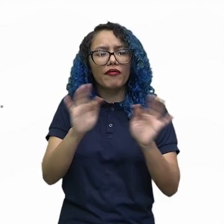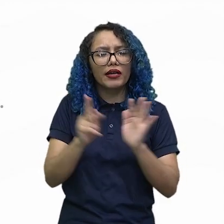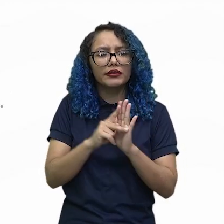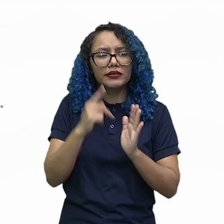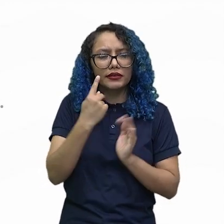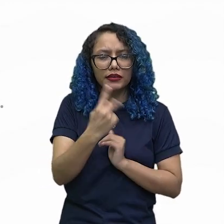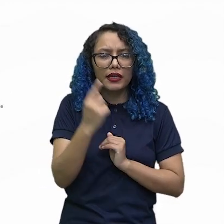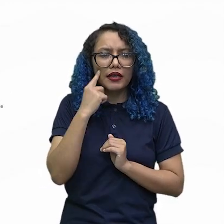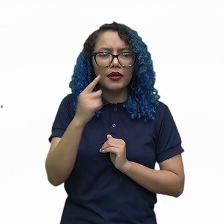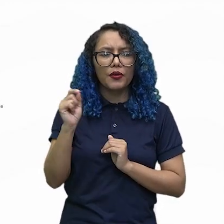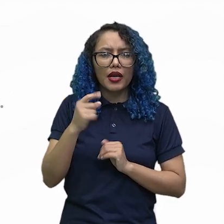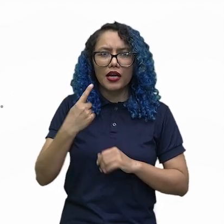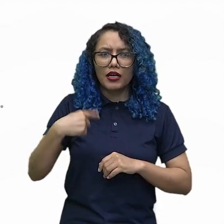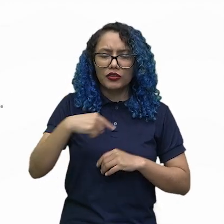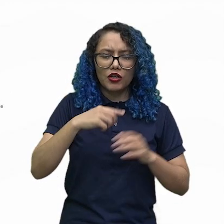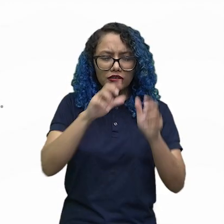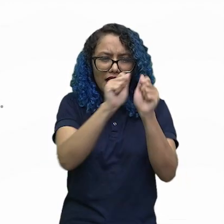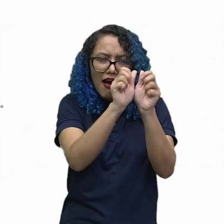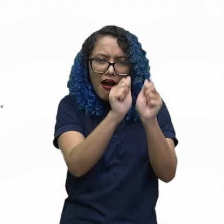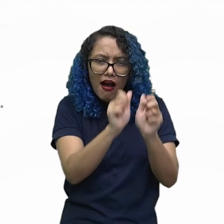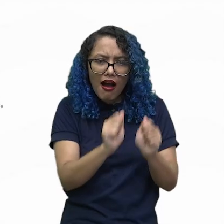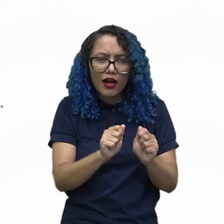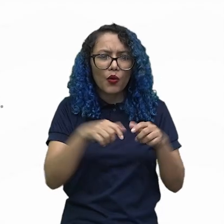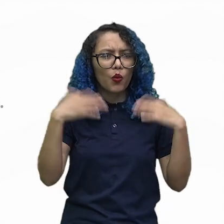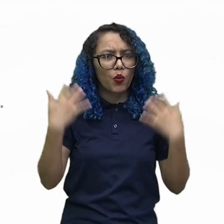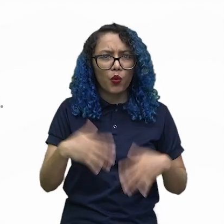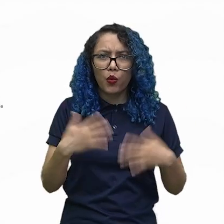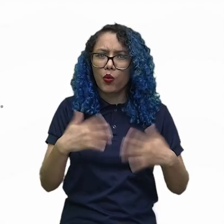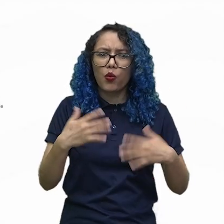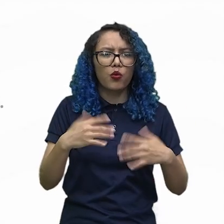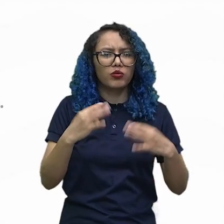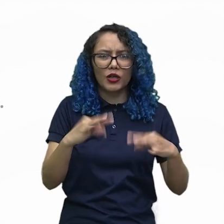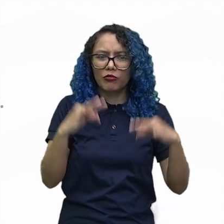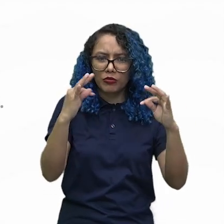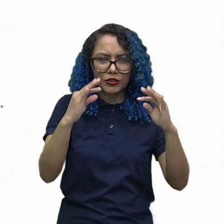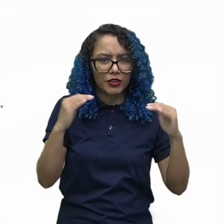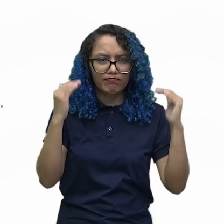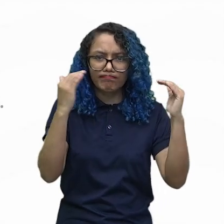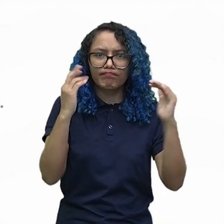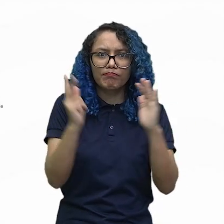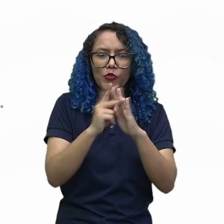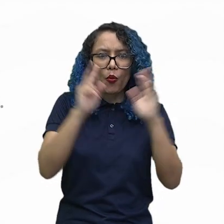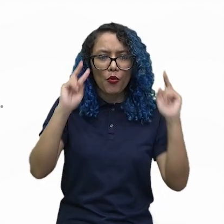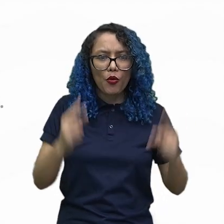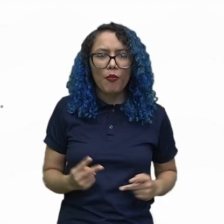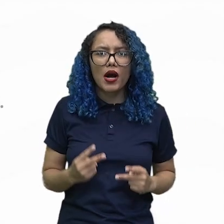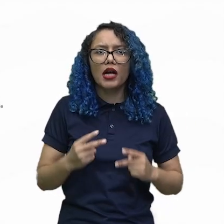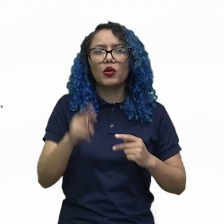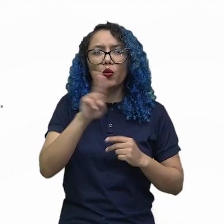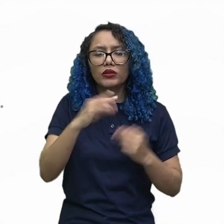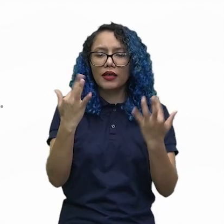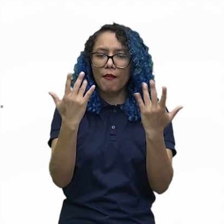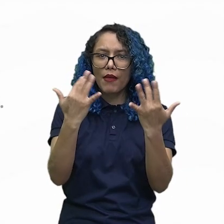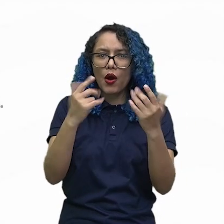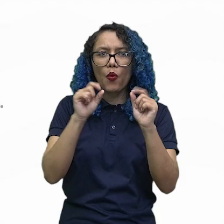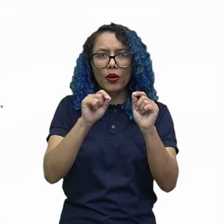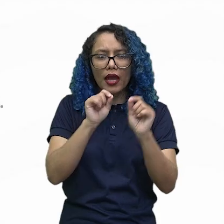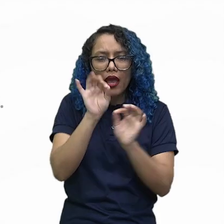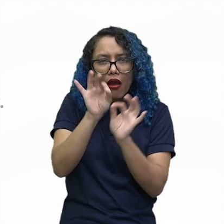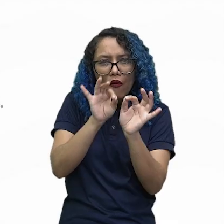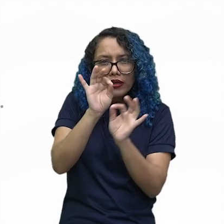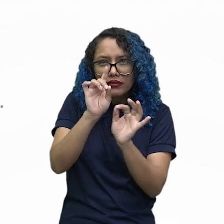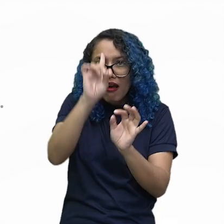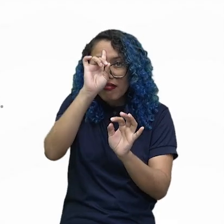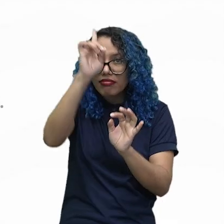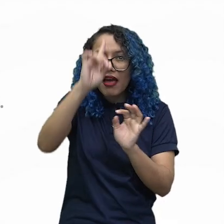nossas artesanias são uma das maiores tecnologias que o ser humano pode ter. Usar as mãos para construir uma ideia. Então,